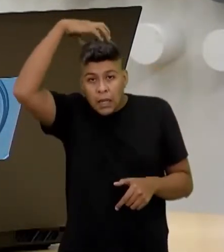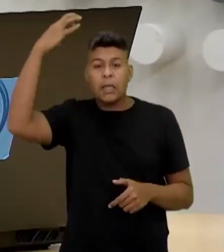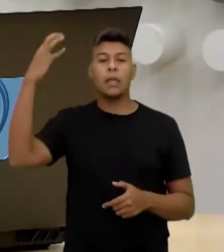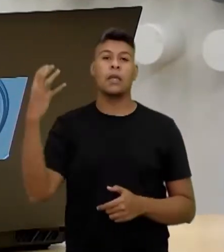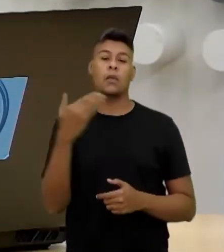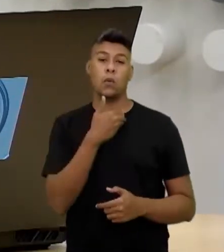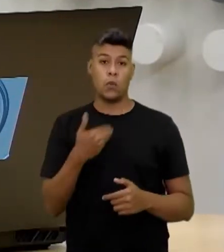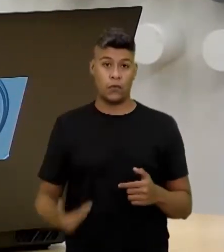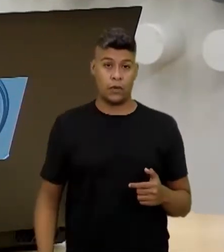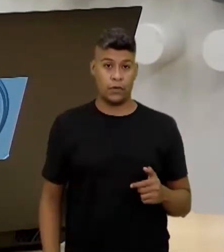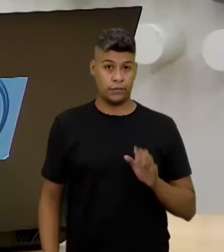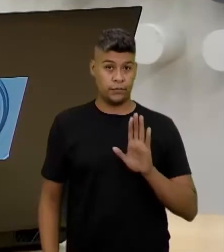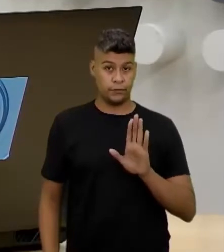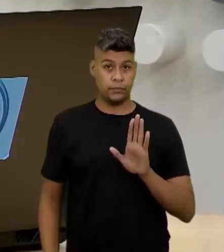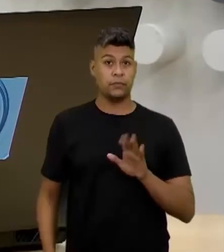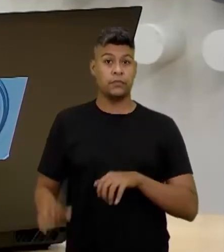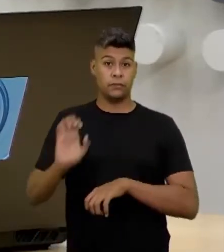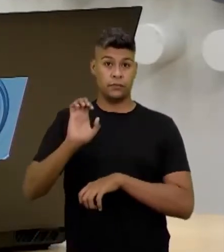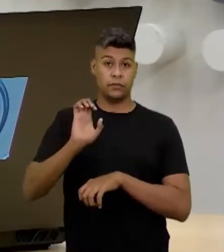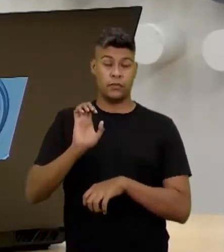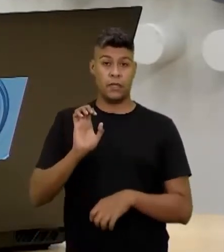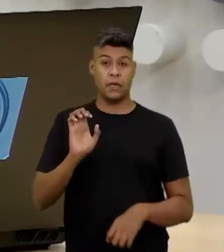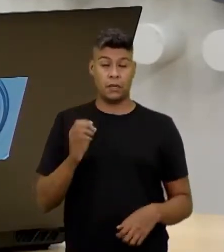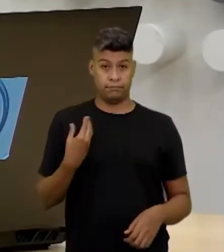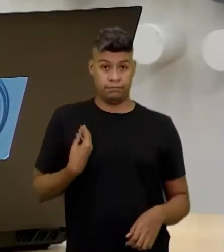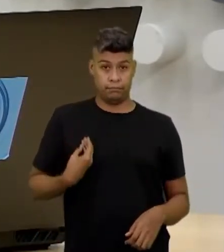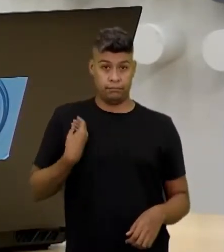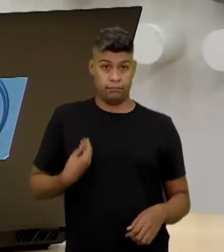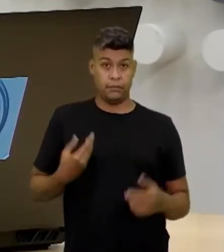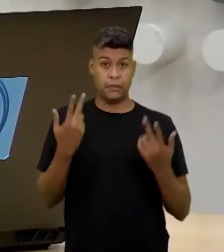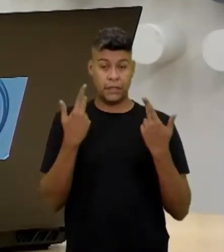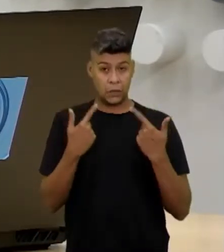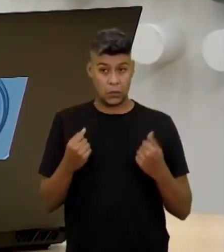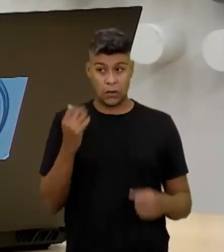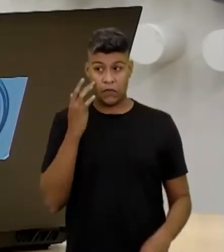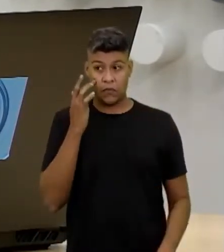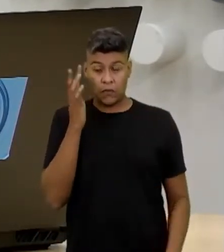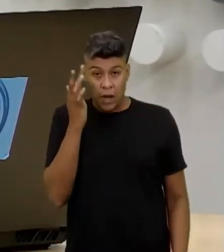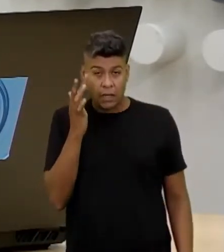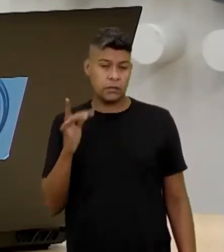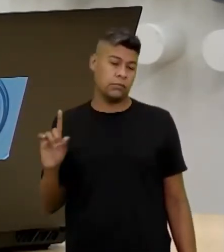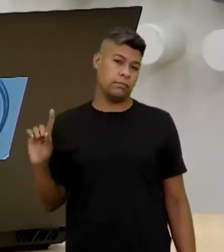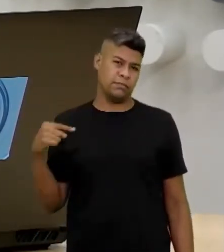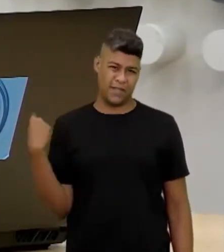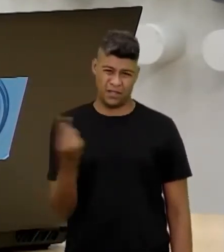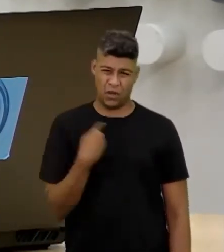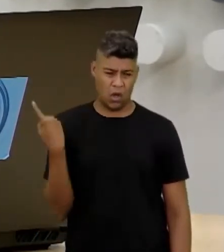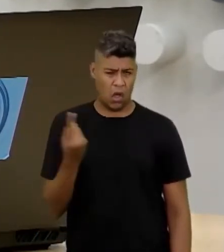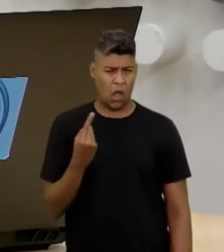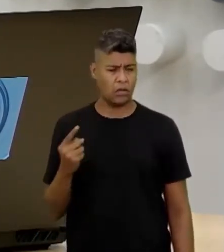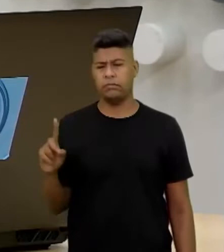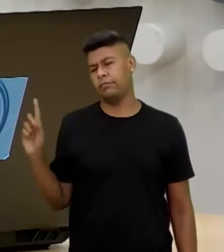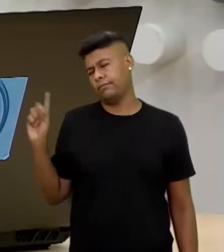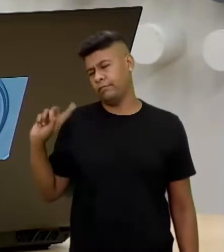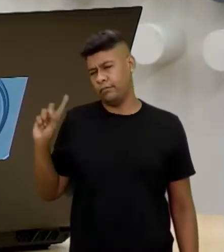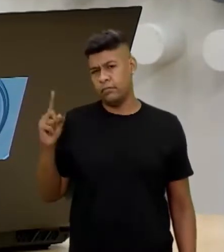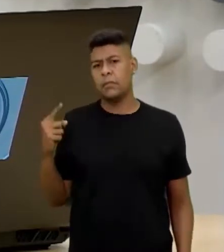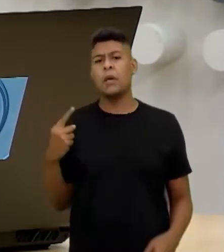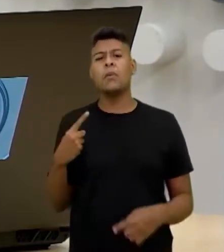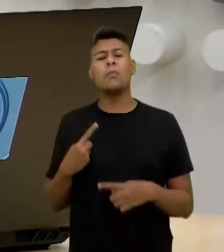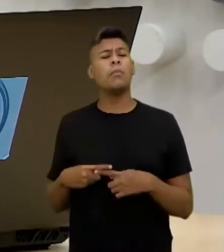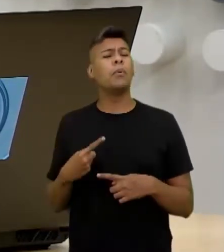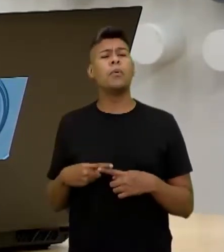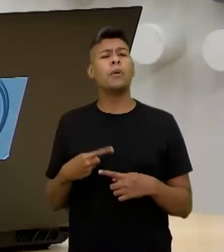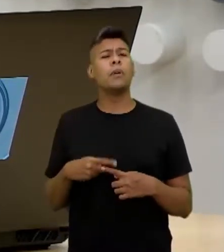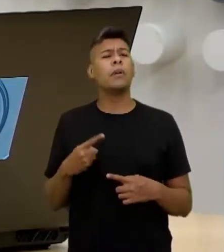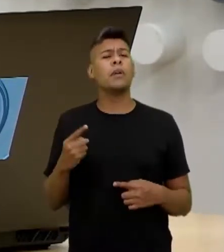nesse estado de natureza as coisas não eram lá muito fácil isso para os homens disse o Robson Por que que